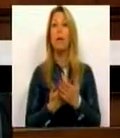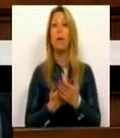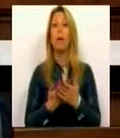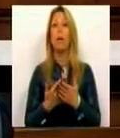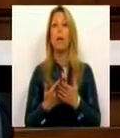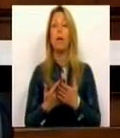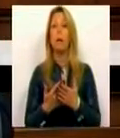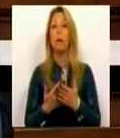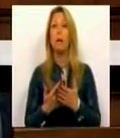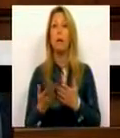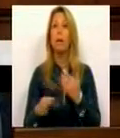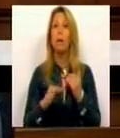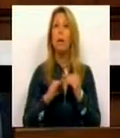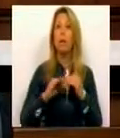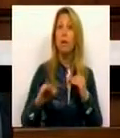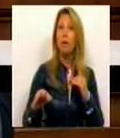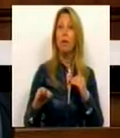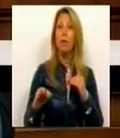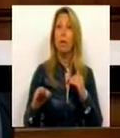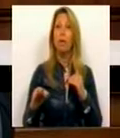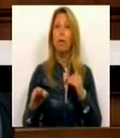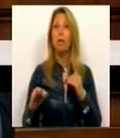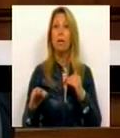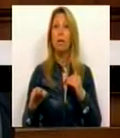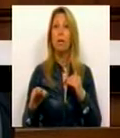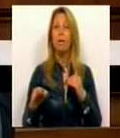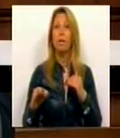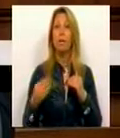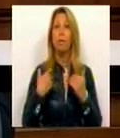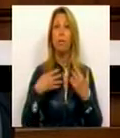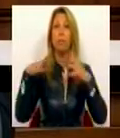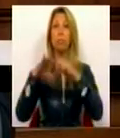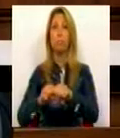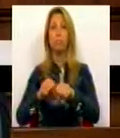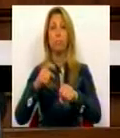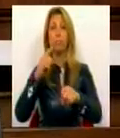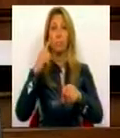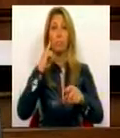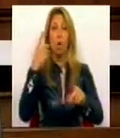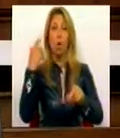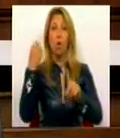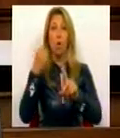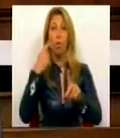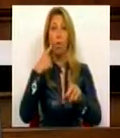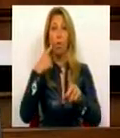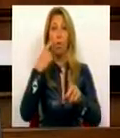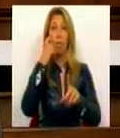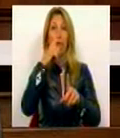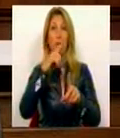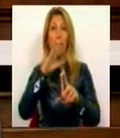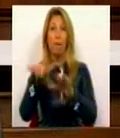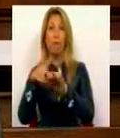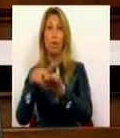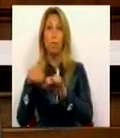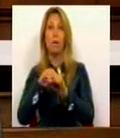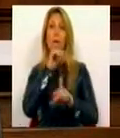instabilização e atomização dos combatentes do Daesh, e os recentes ataques